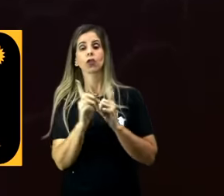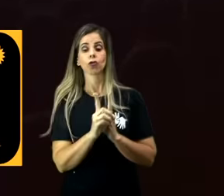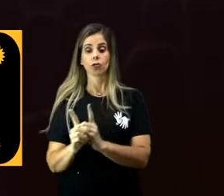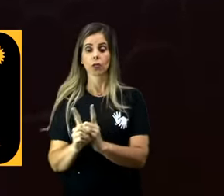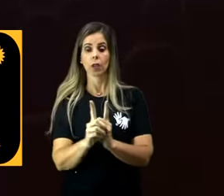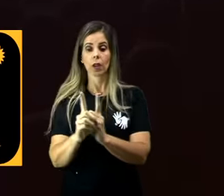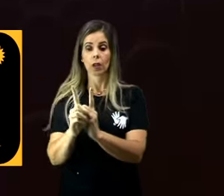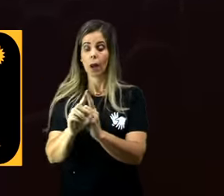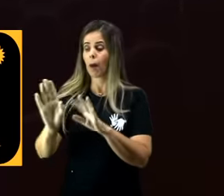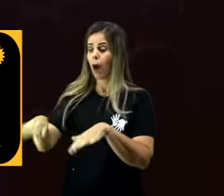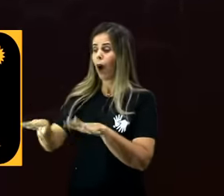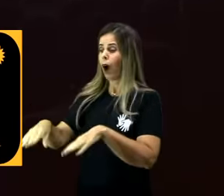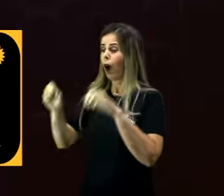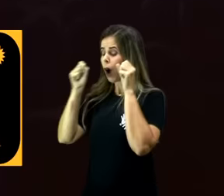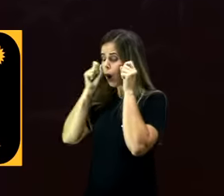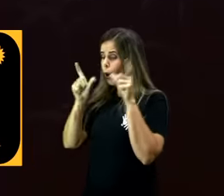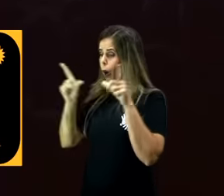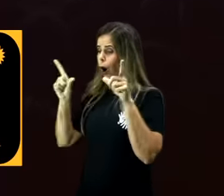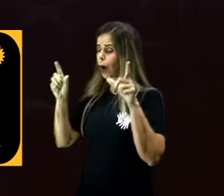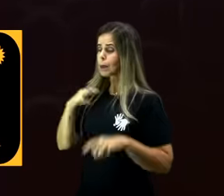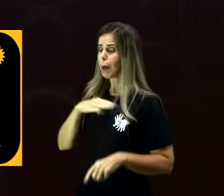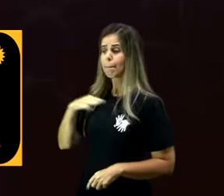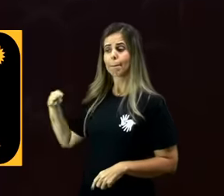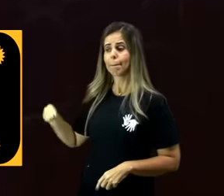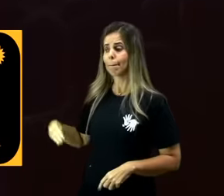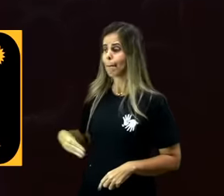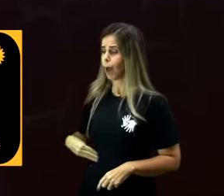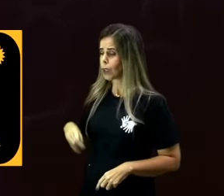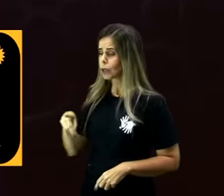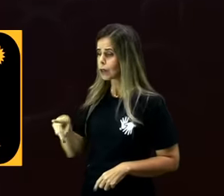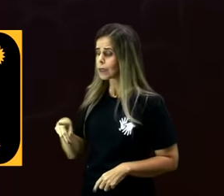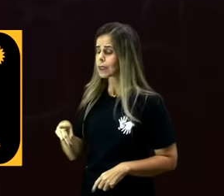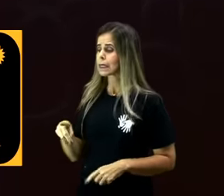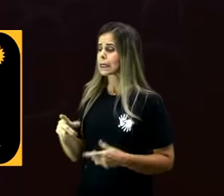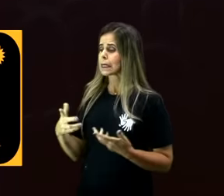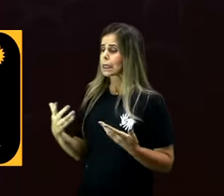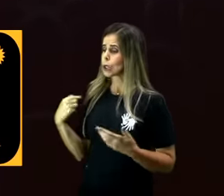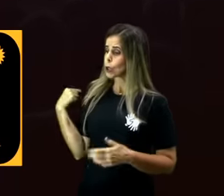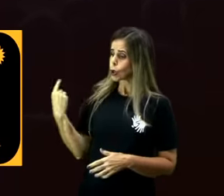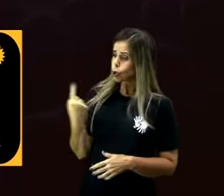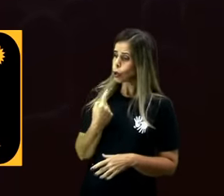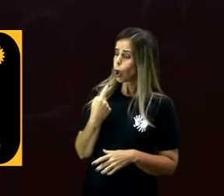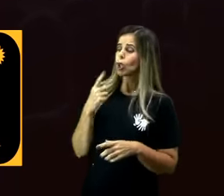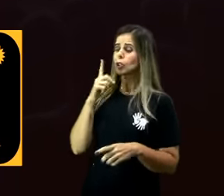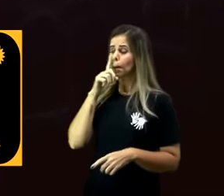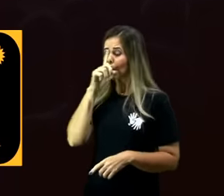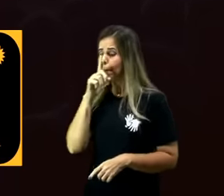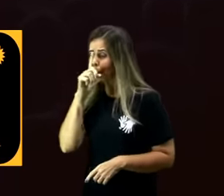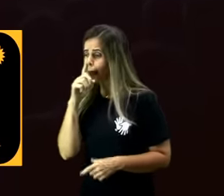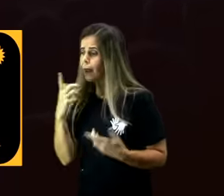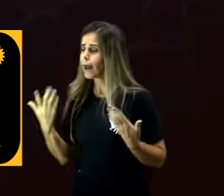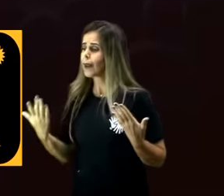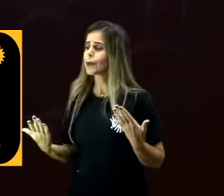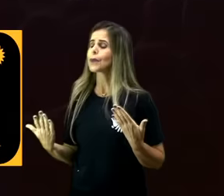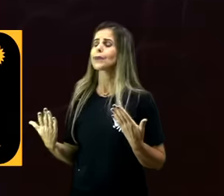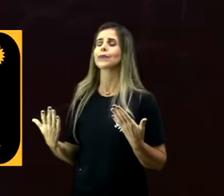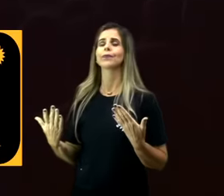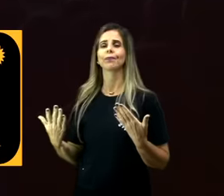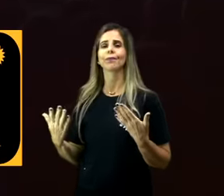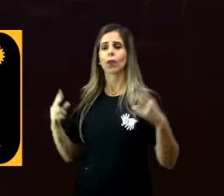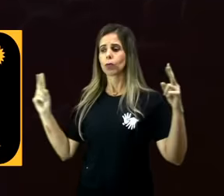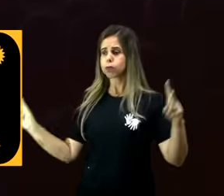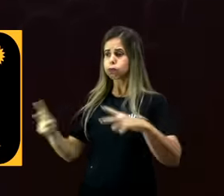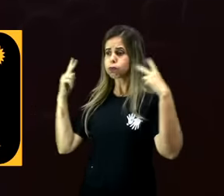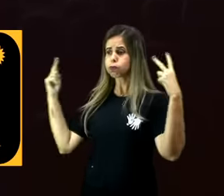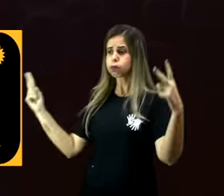clamando: mestre, não te importas que morramos? Ele se levantou, repreendeu o vento e disse ao